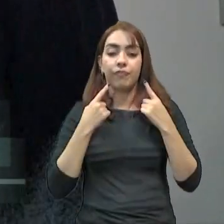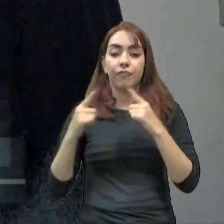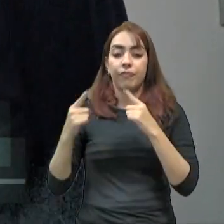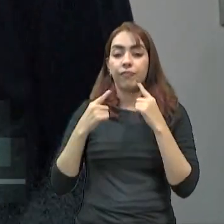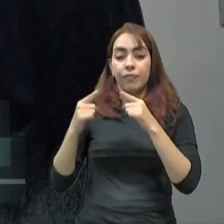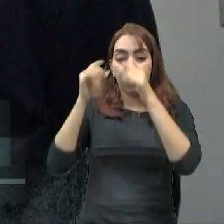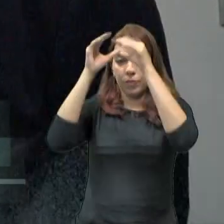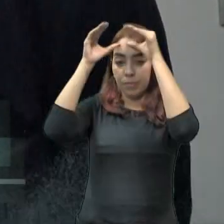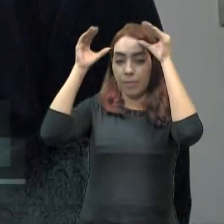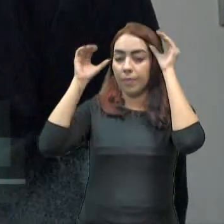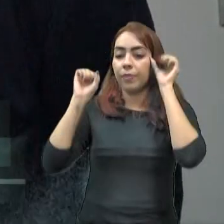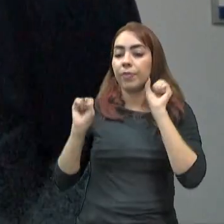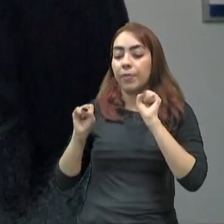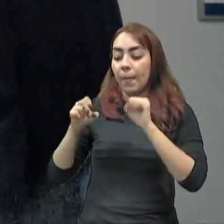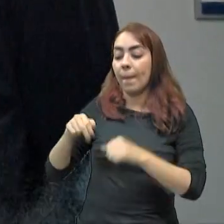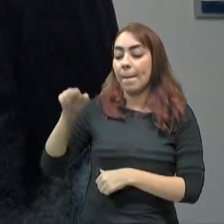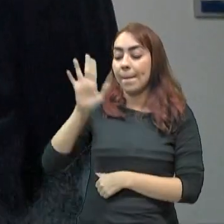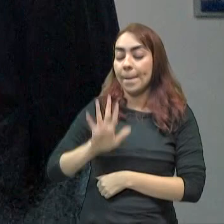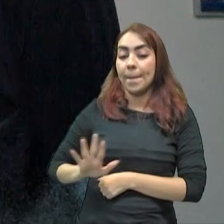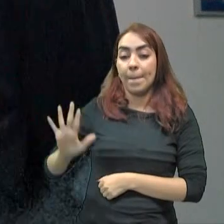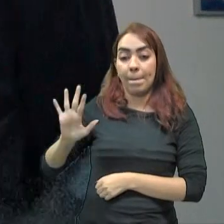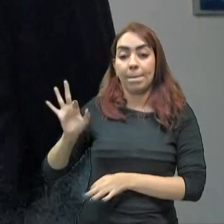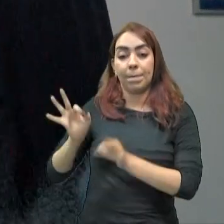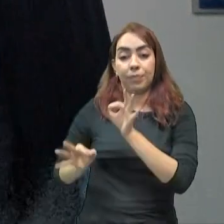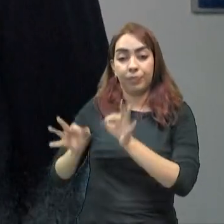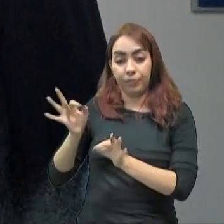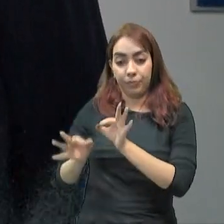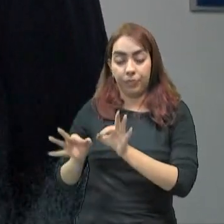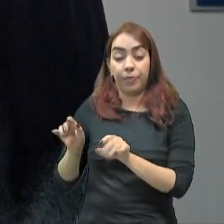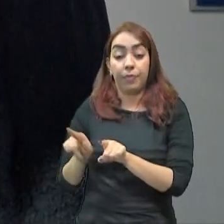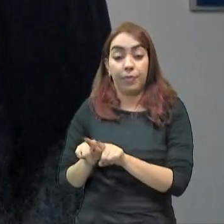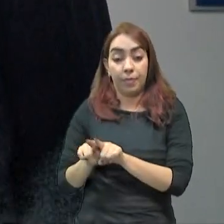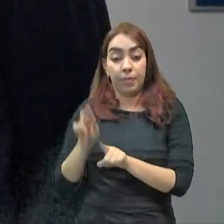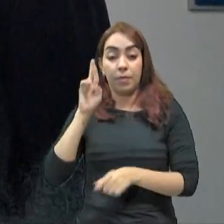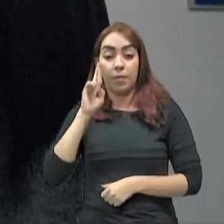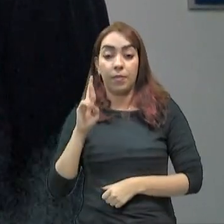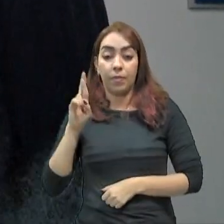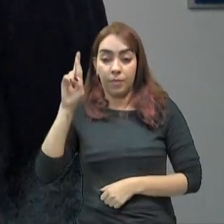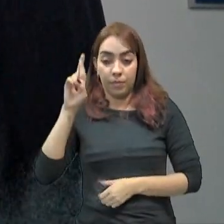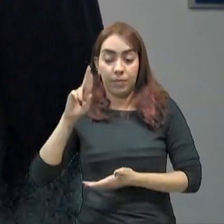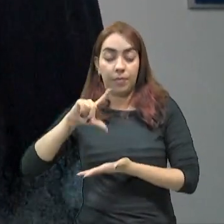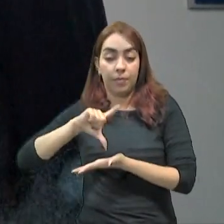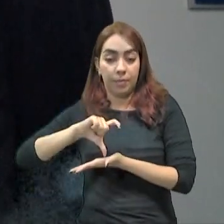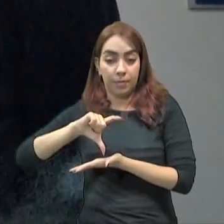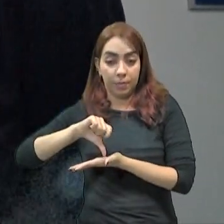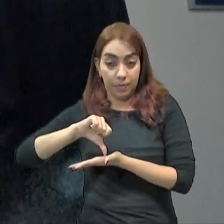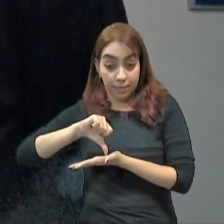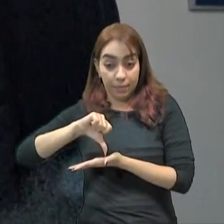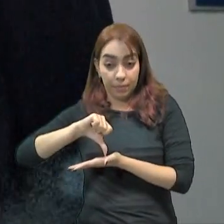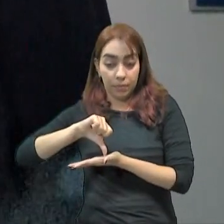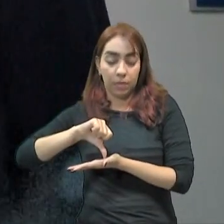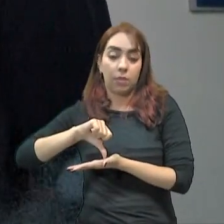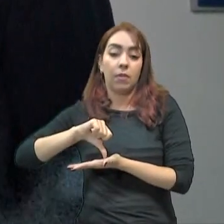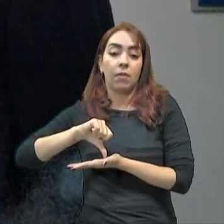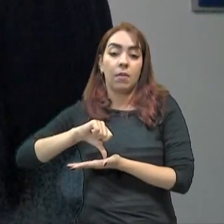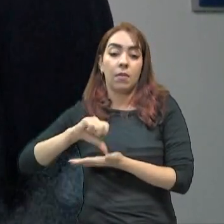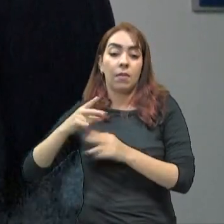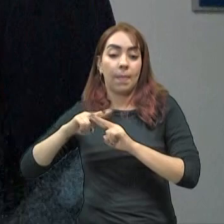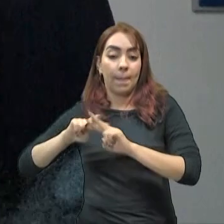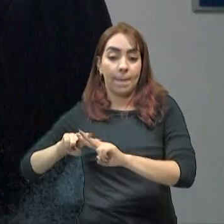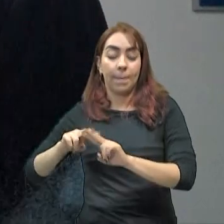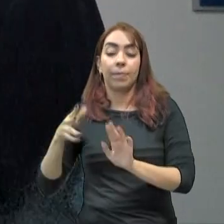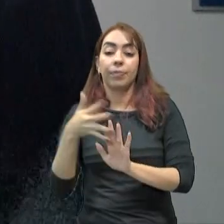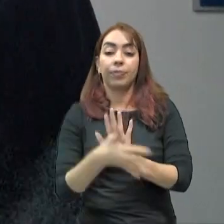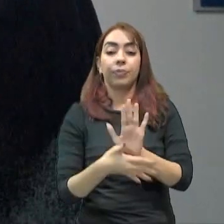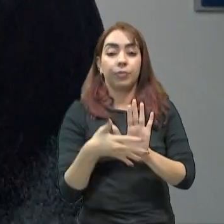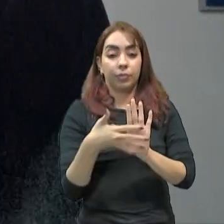Justiça e também a corregedoria de presídios que reconheceram as ilegalidades e determinaram a revogação dessa portaria esse texto chega